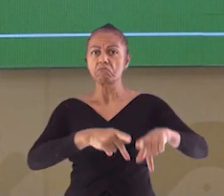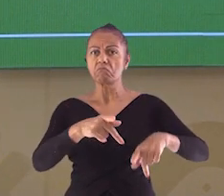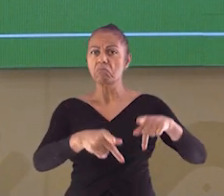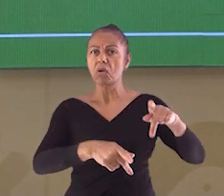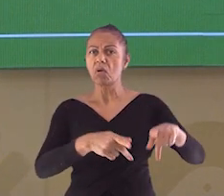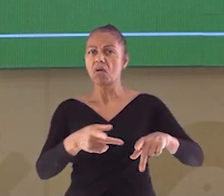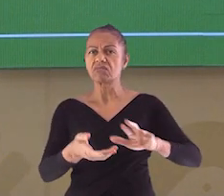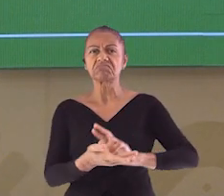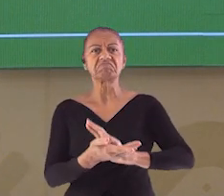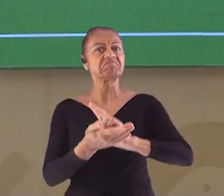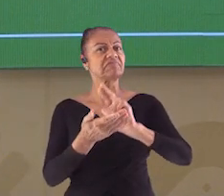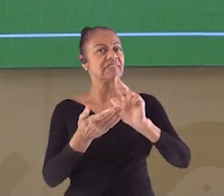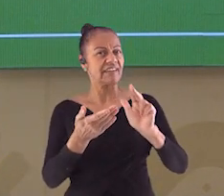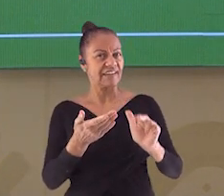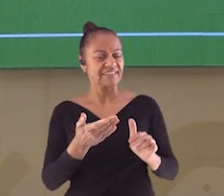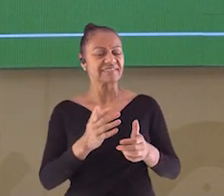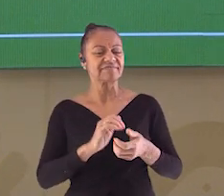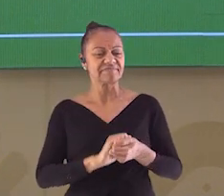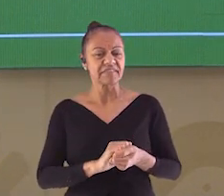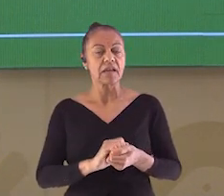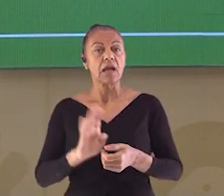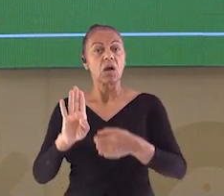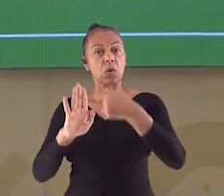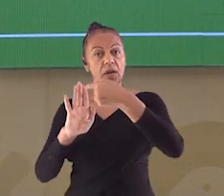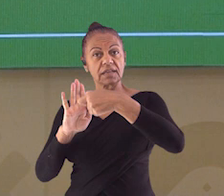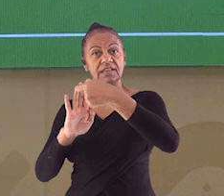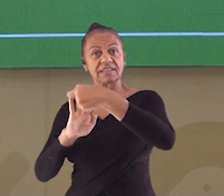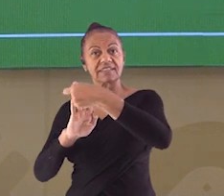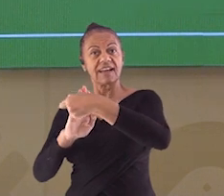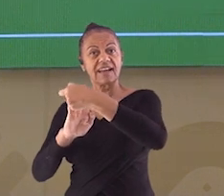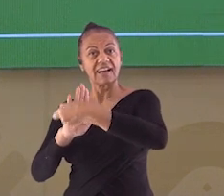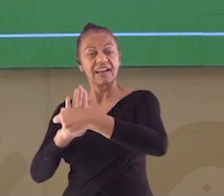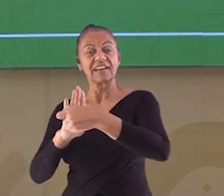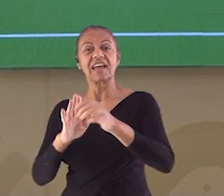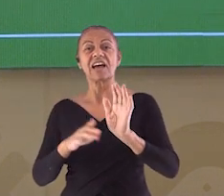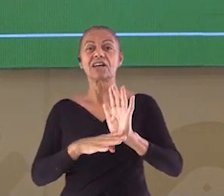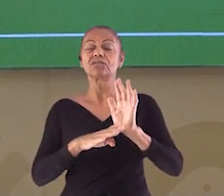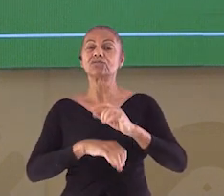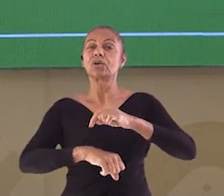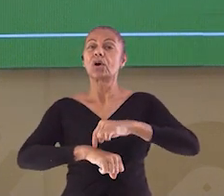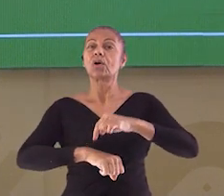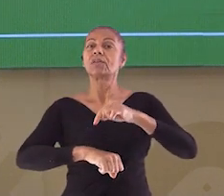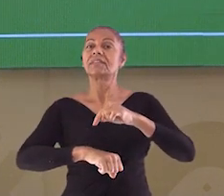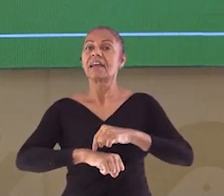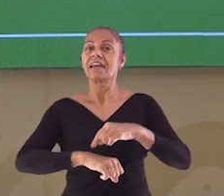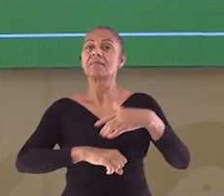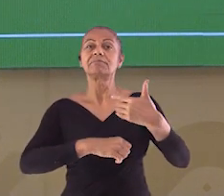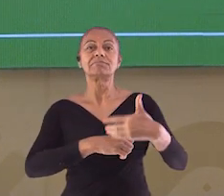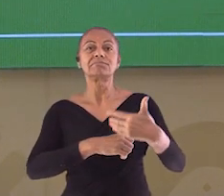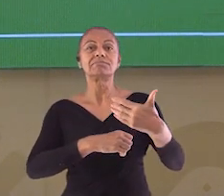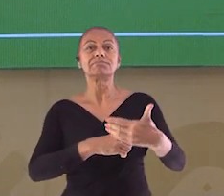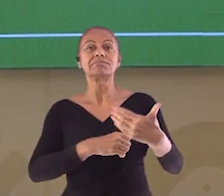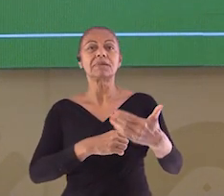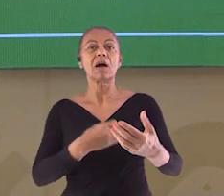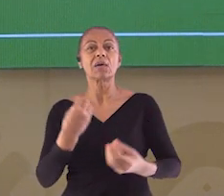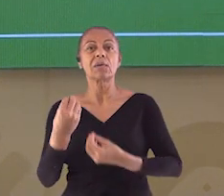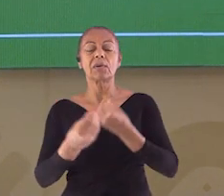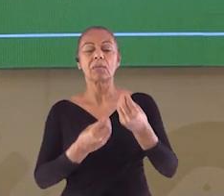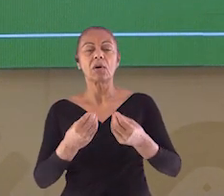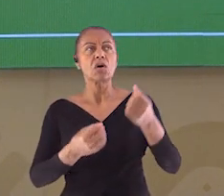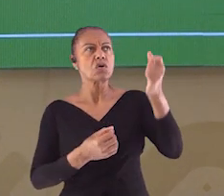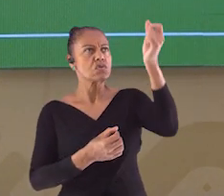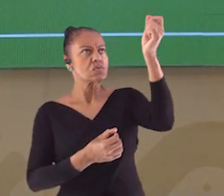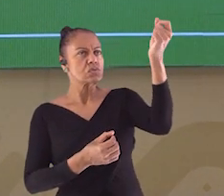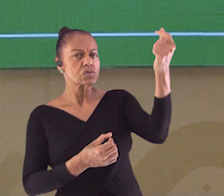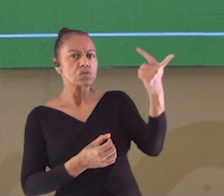diferentes civilizações. O calendário é um medidor de tempo. O Sol, a Lua e a Terra foram